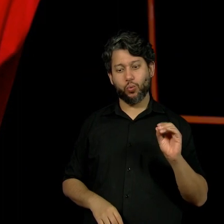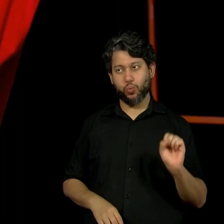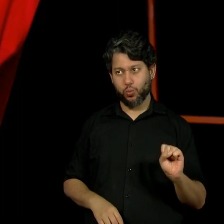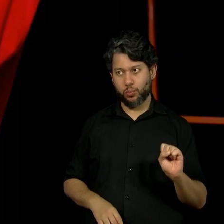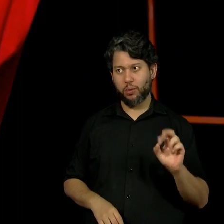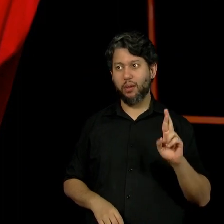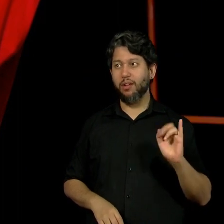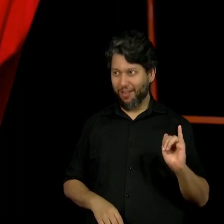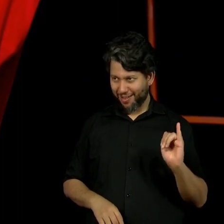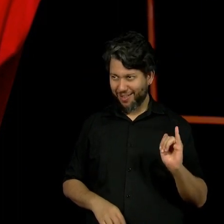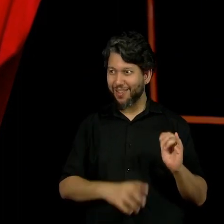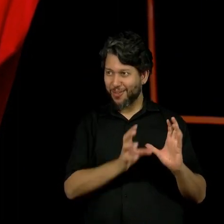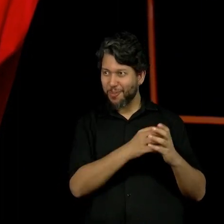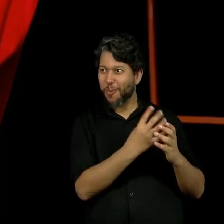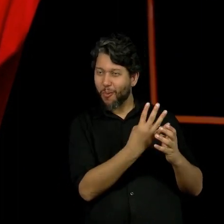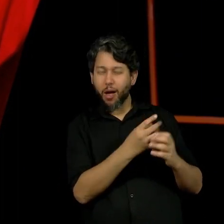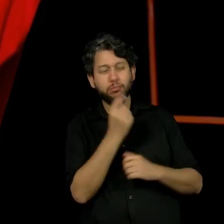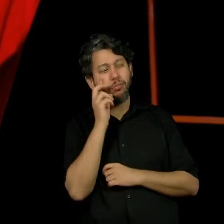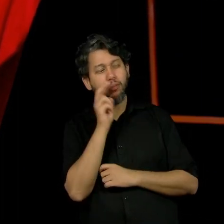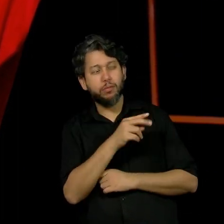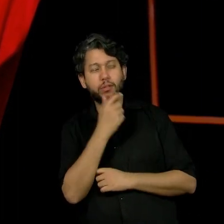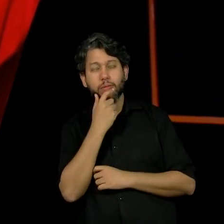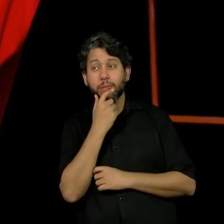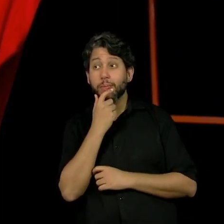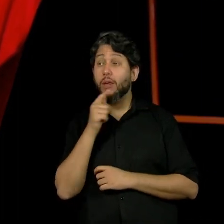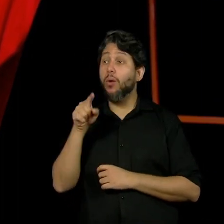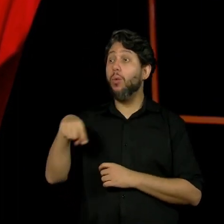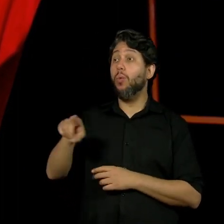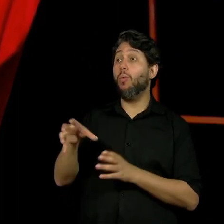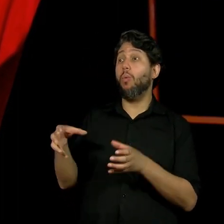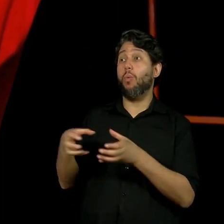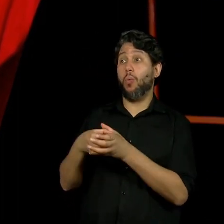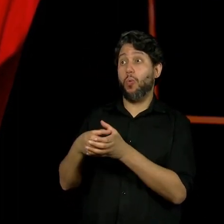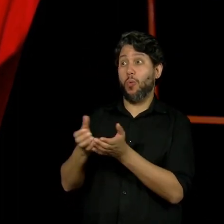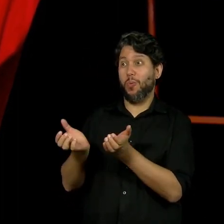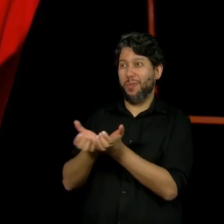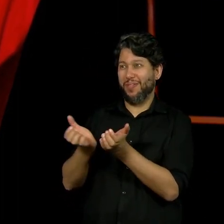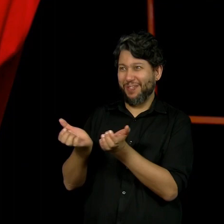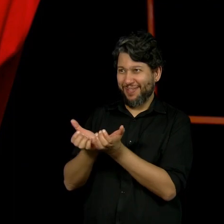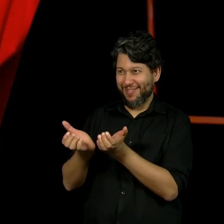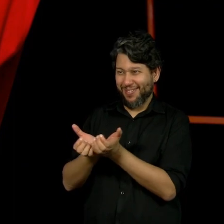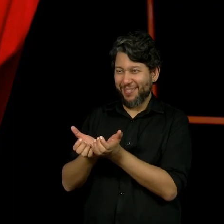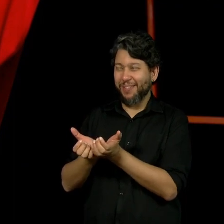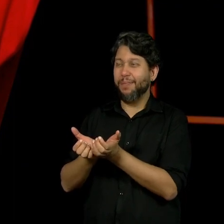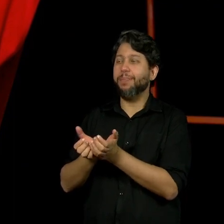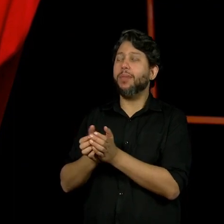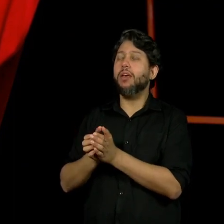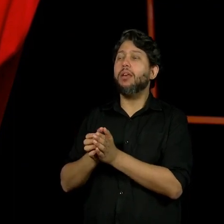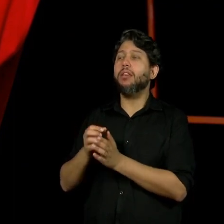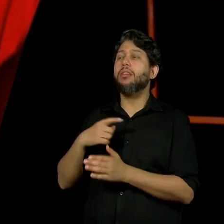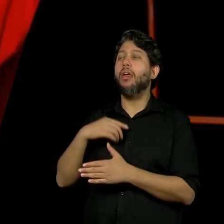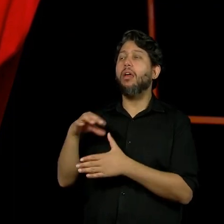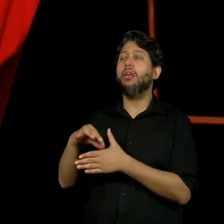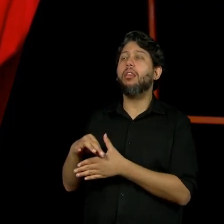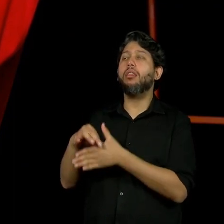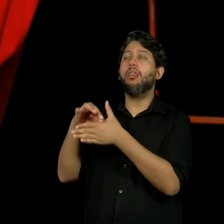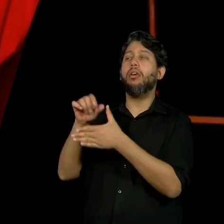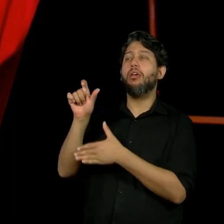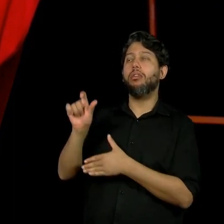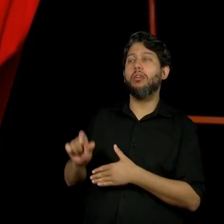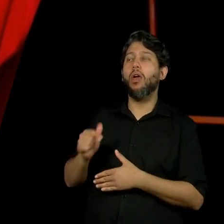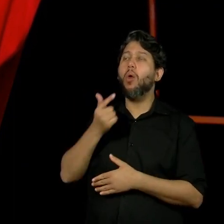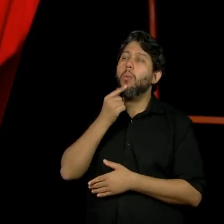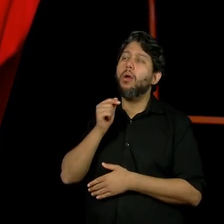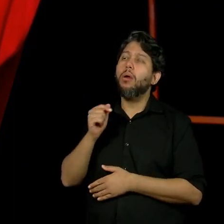Os evangélicos haviam, sob a liderança de um presbítero,